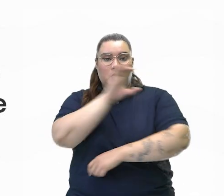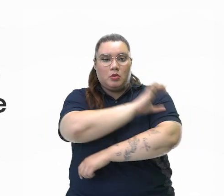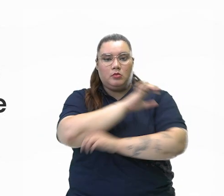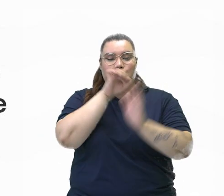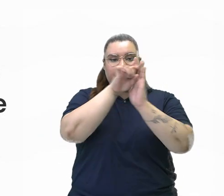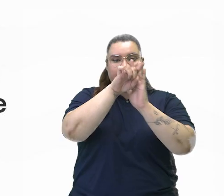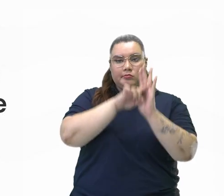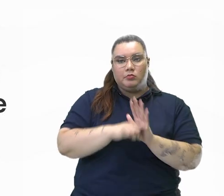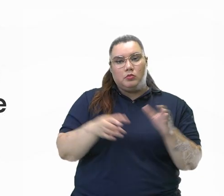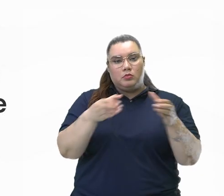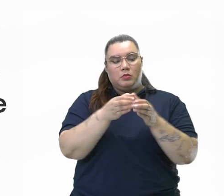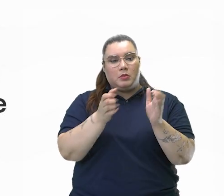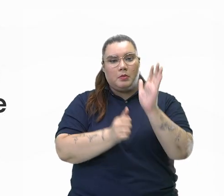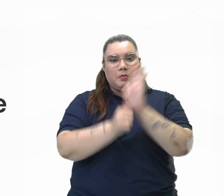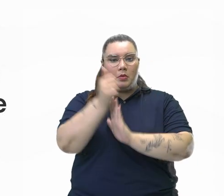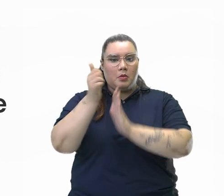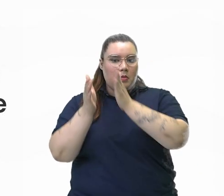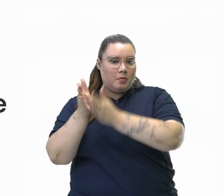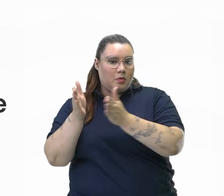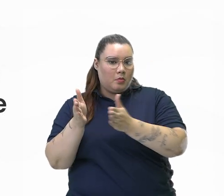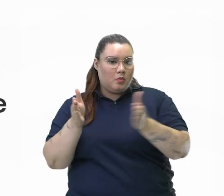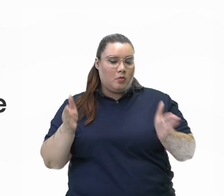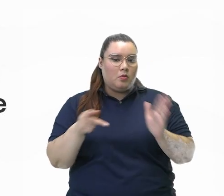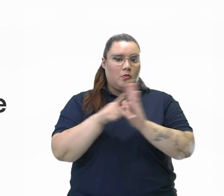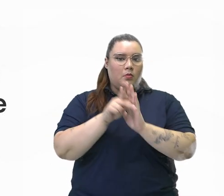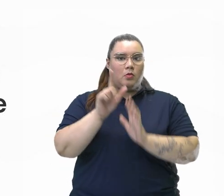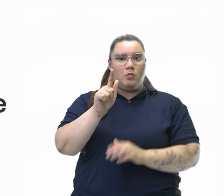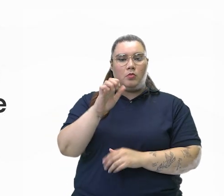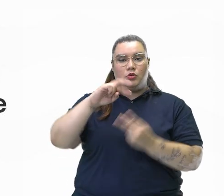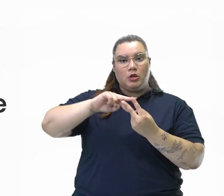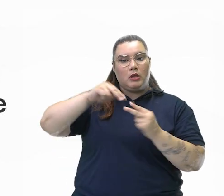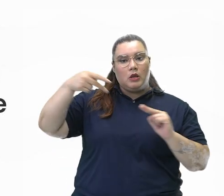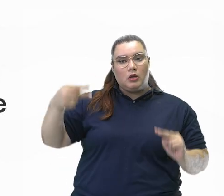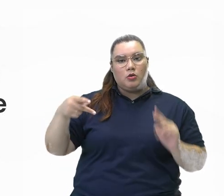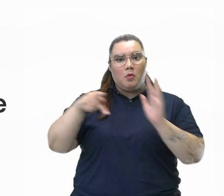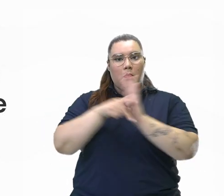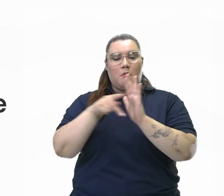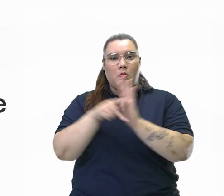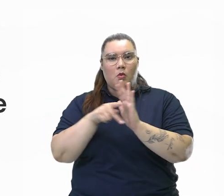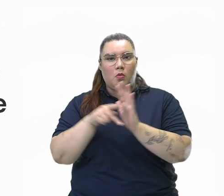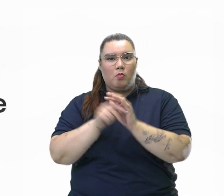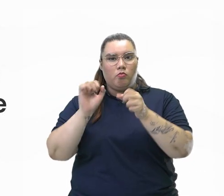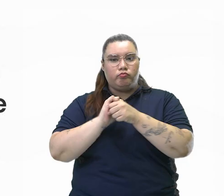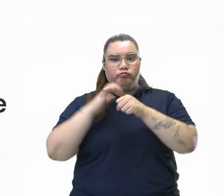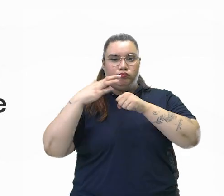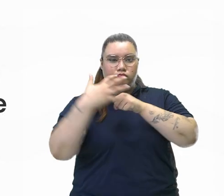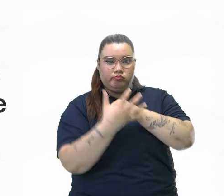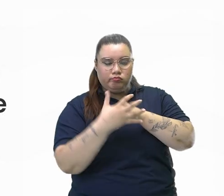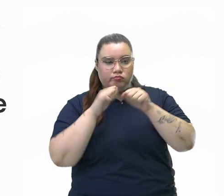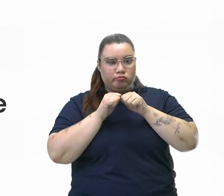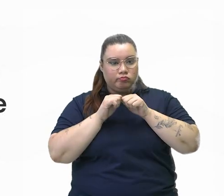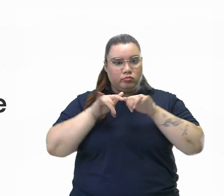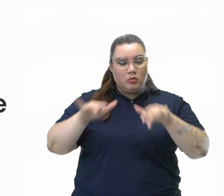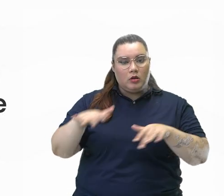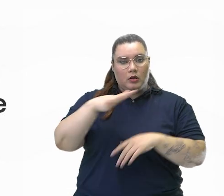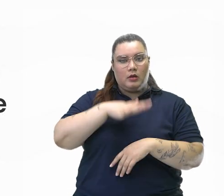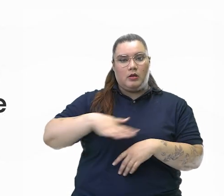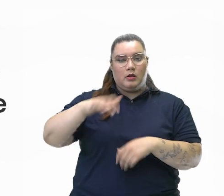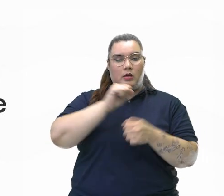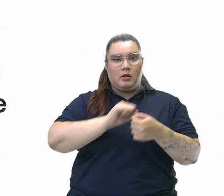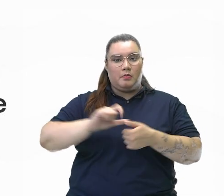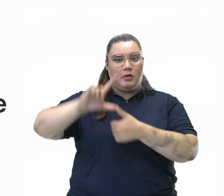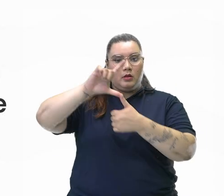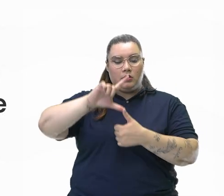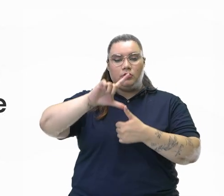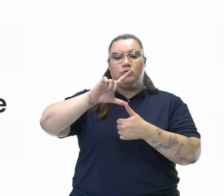que realizou o primeiro sequenciamento do genoma do coronavírus, circulante na América Latina,